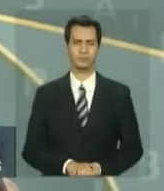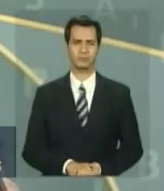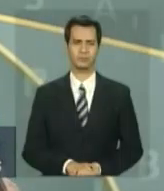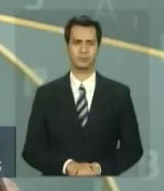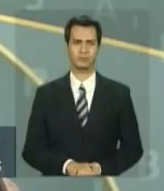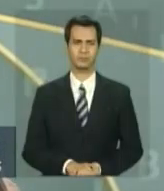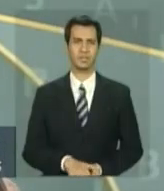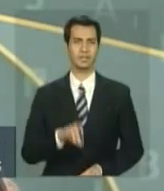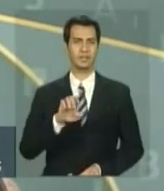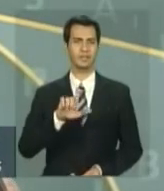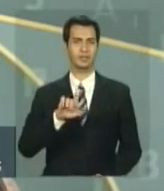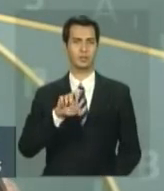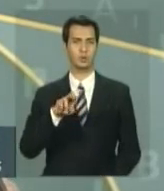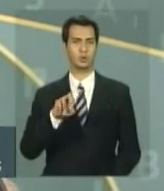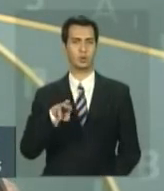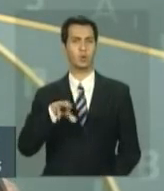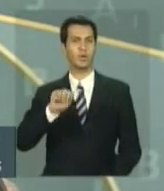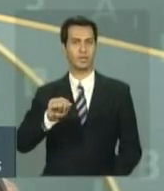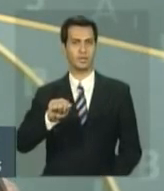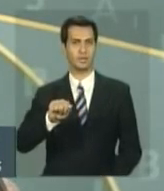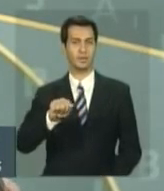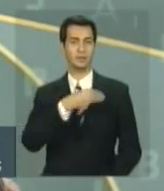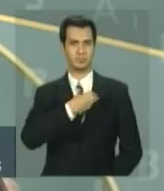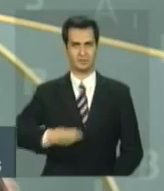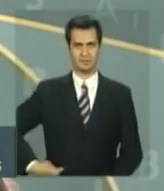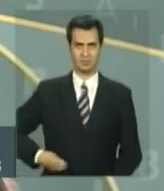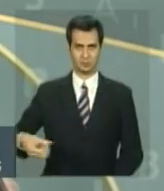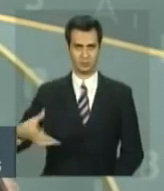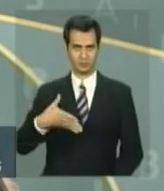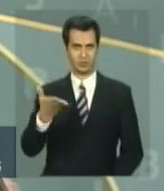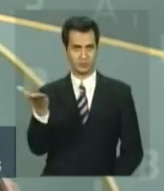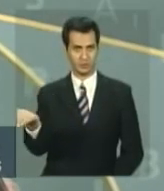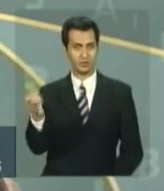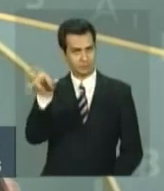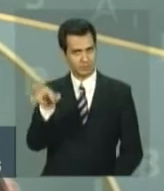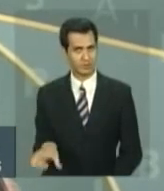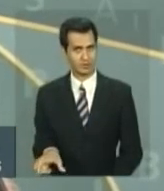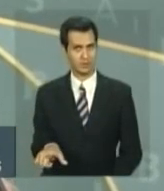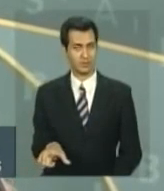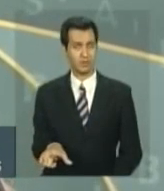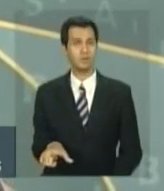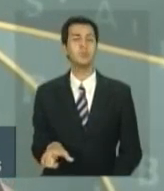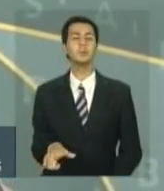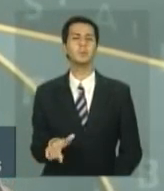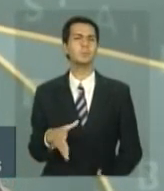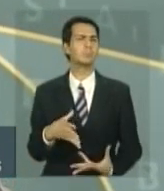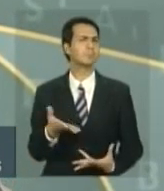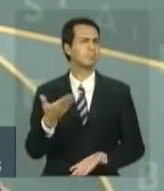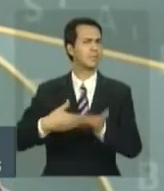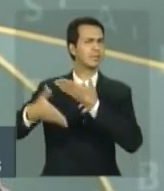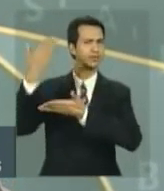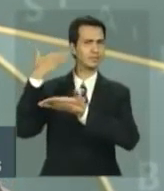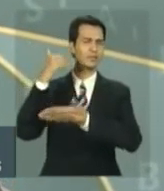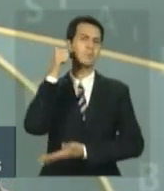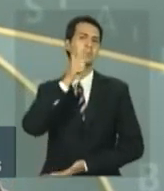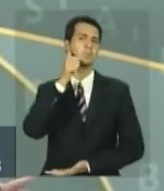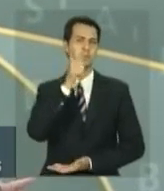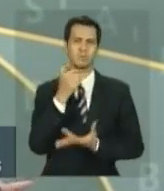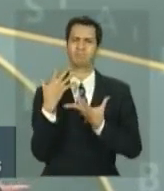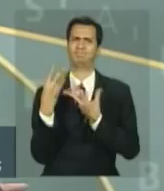A Leonora, sem sombra de dúvida, como muitas das mulheres que no Brasil participaram da luta contra a